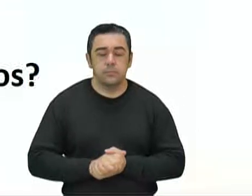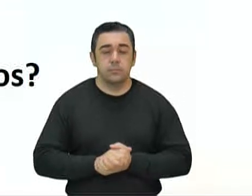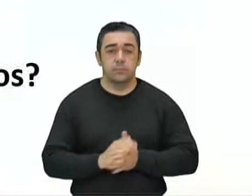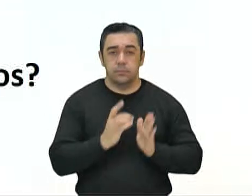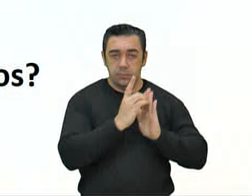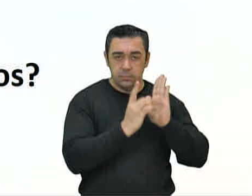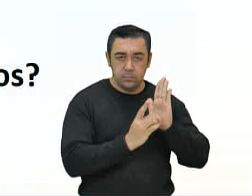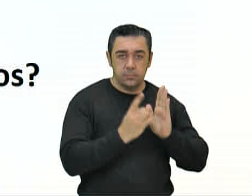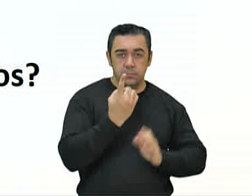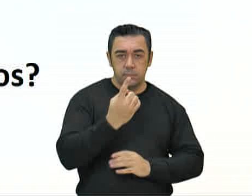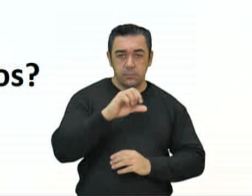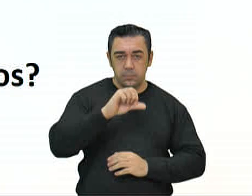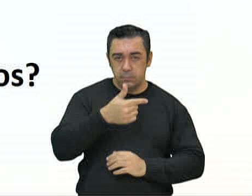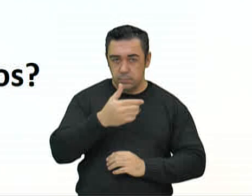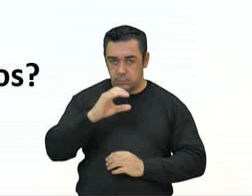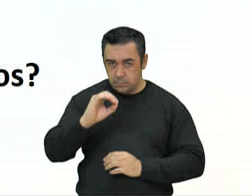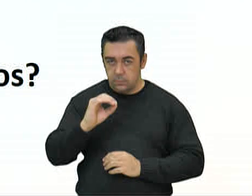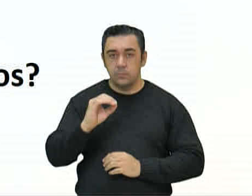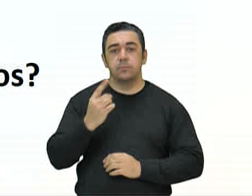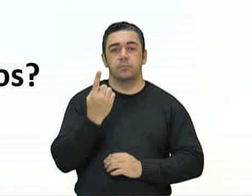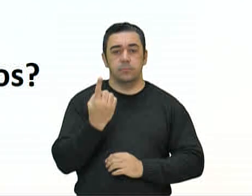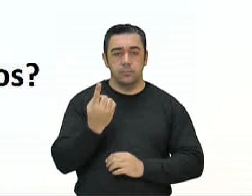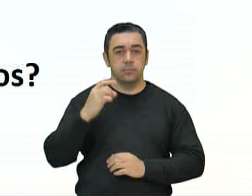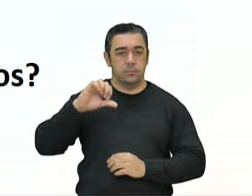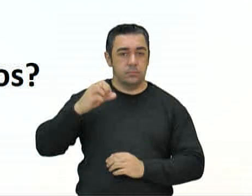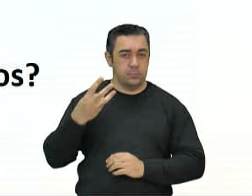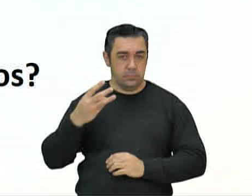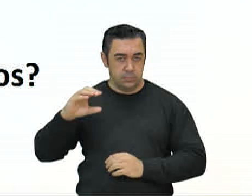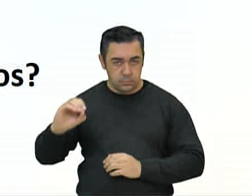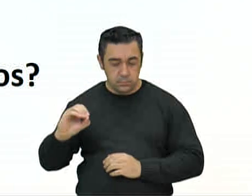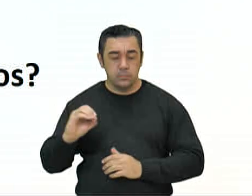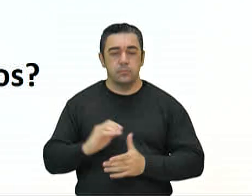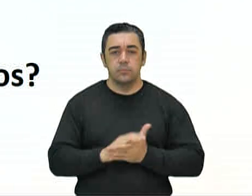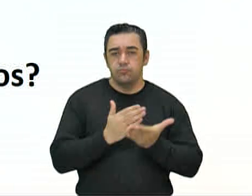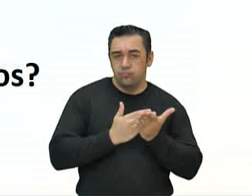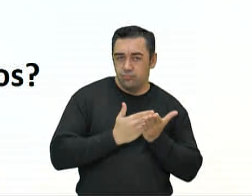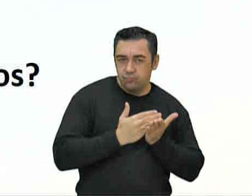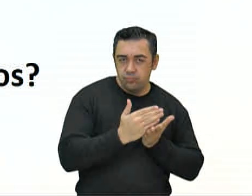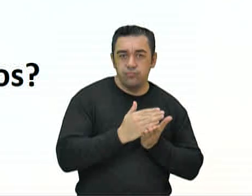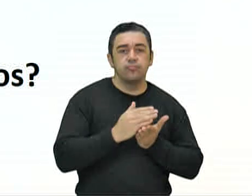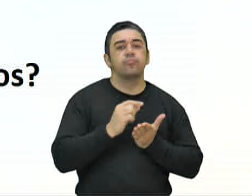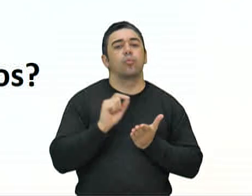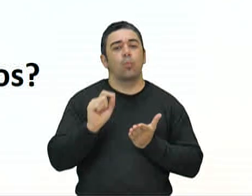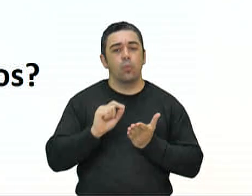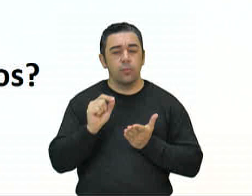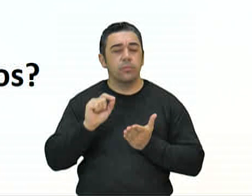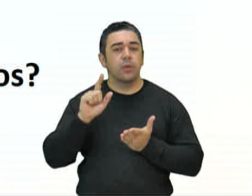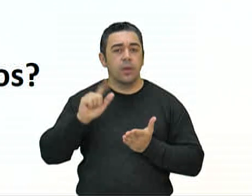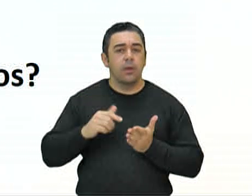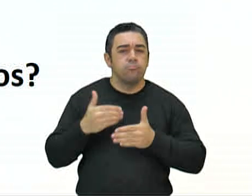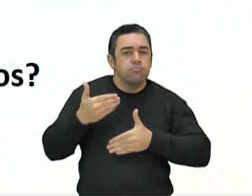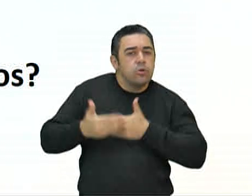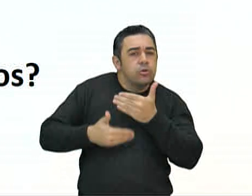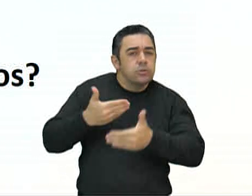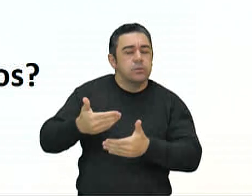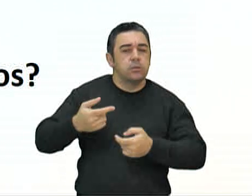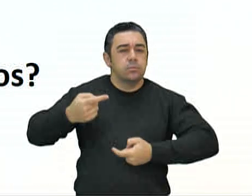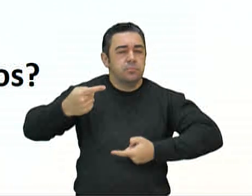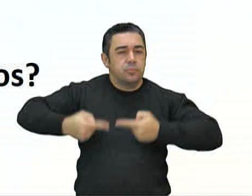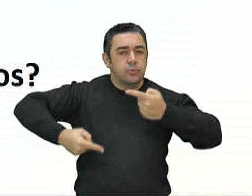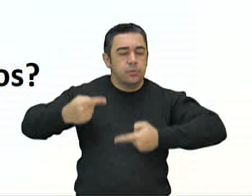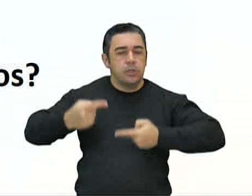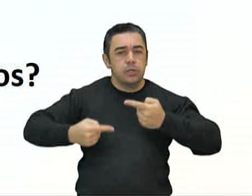décadas de 1920 e 1930, iniciou-se e consolidou-se um processo político